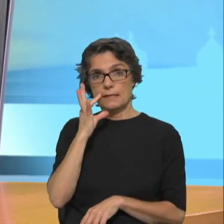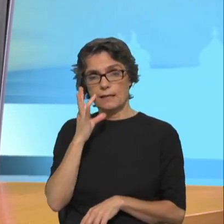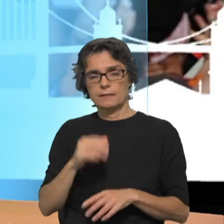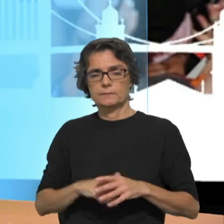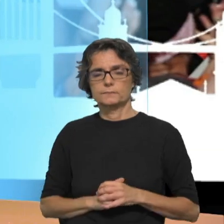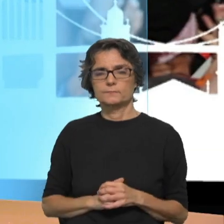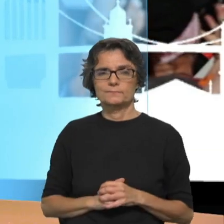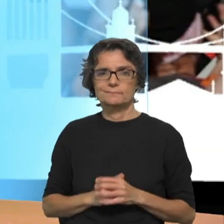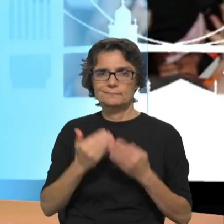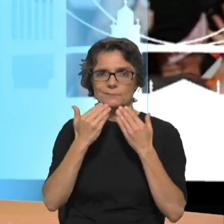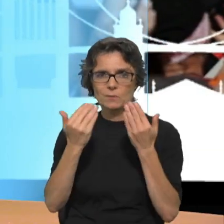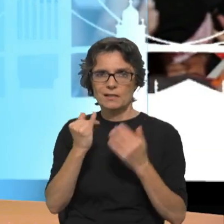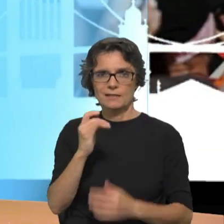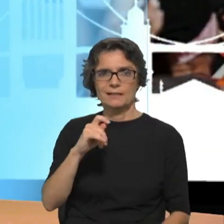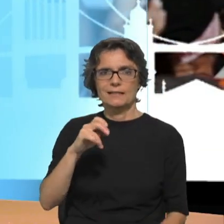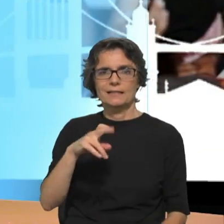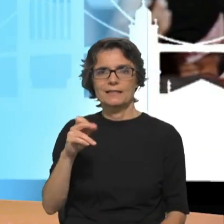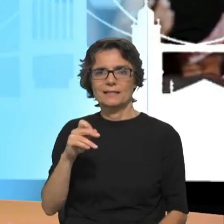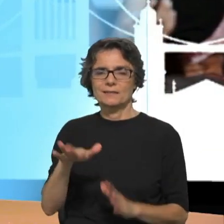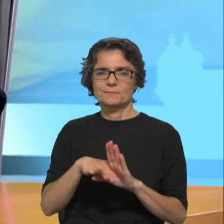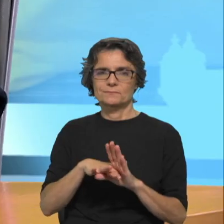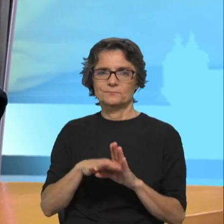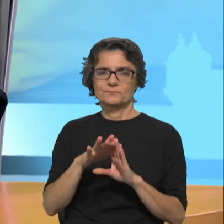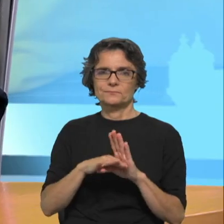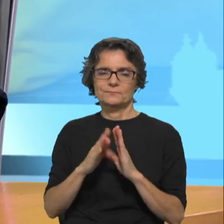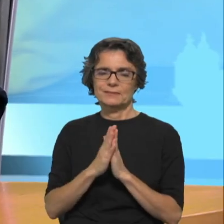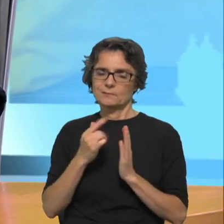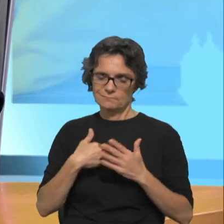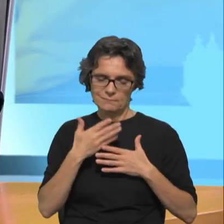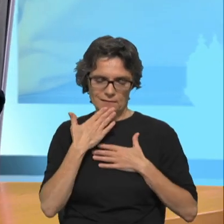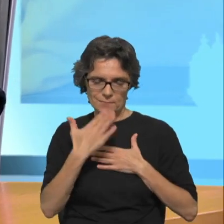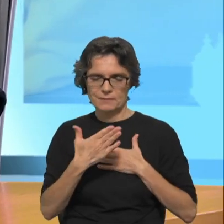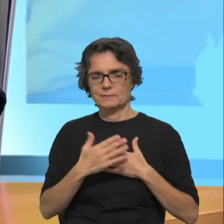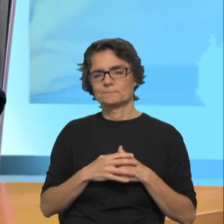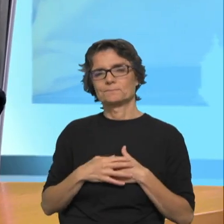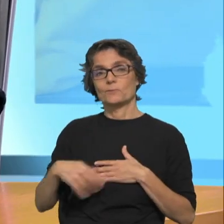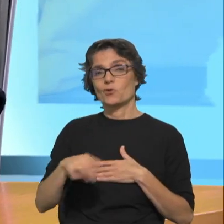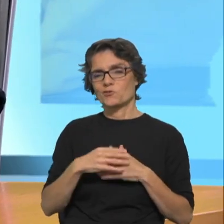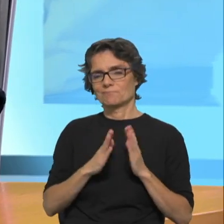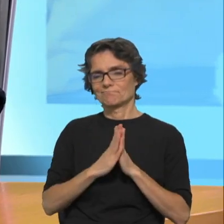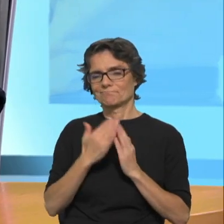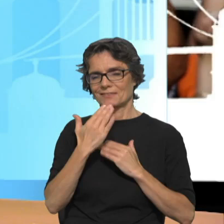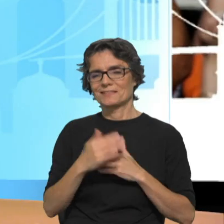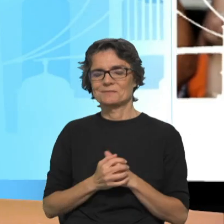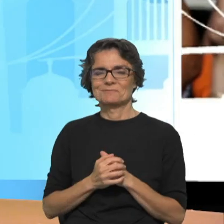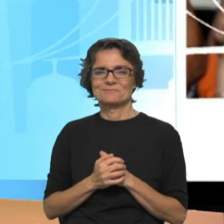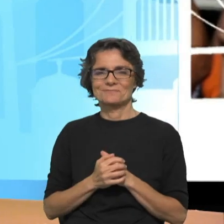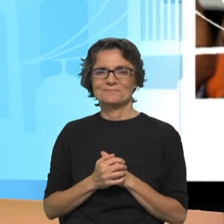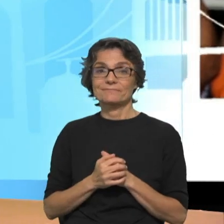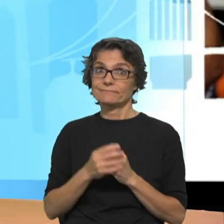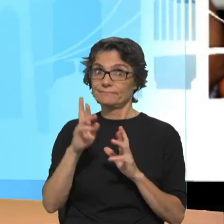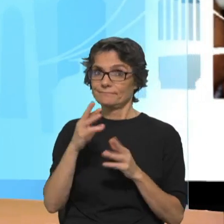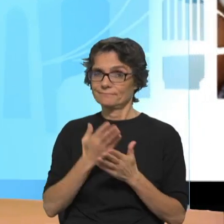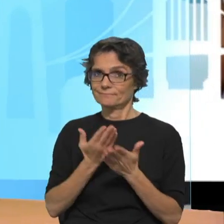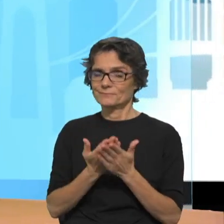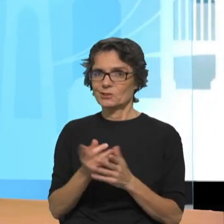Agradeço-lhe, Irene, por ter estado aqui no programa Eclésia. Nós é que agradecemos imenso. E esperemos que, de facto, surjam aí novas propostas a partir do diálogo que